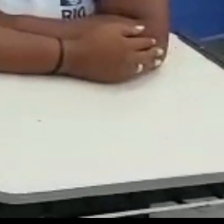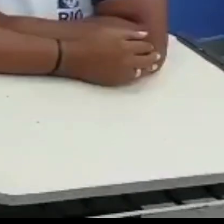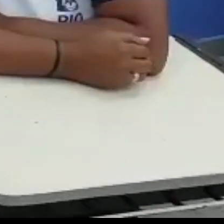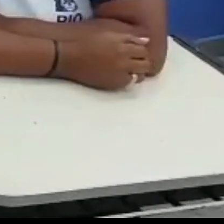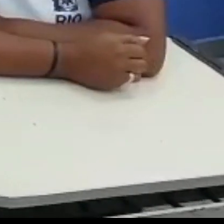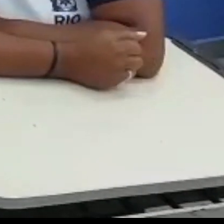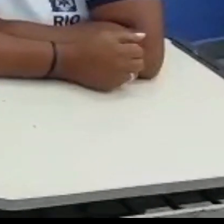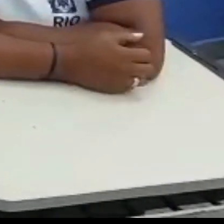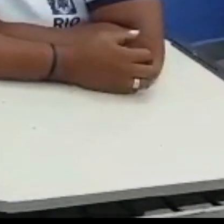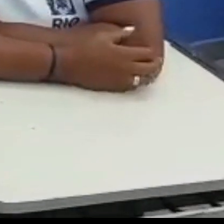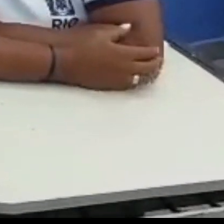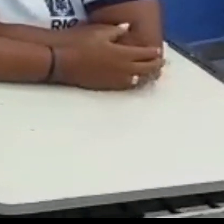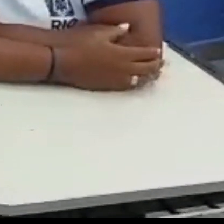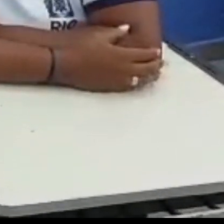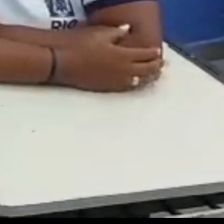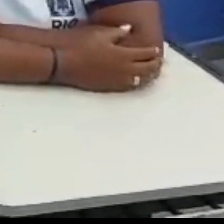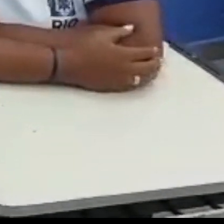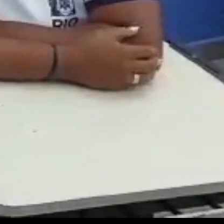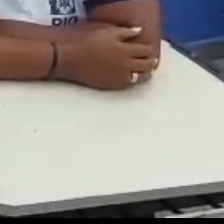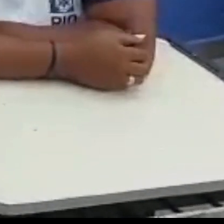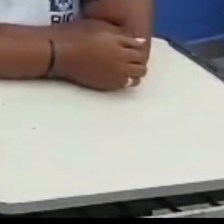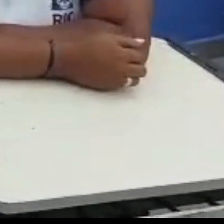escola?